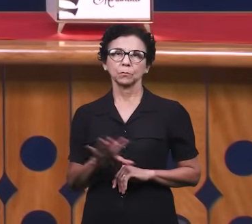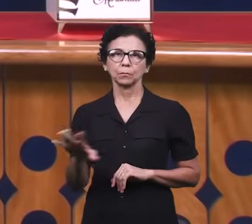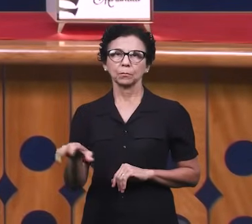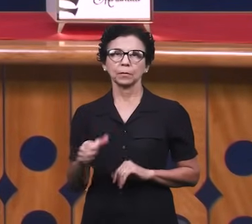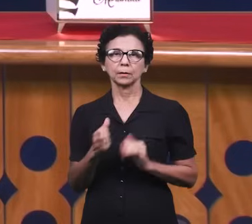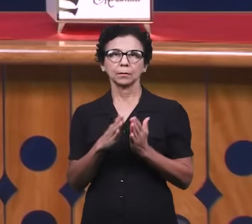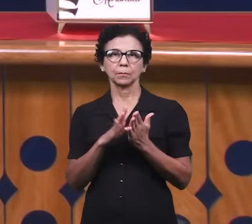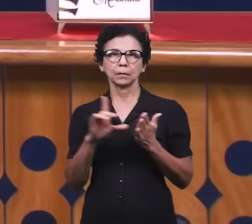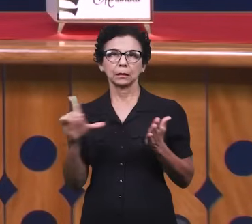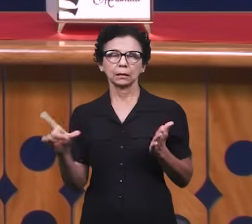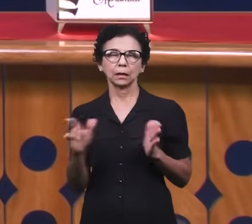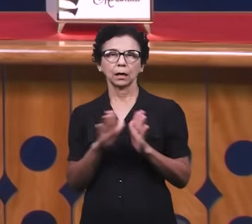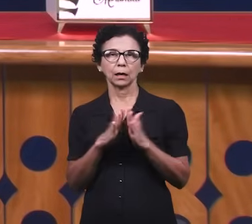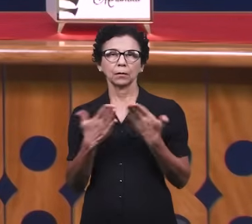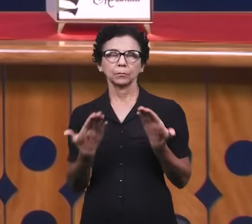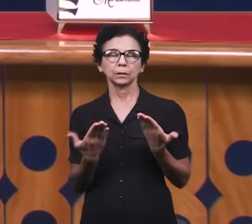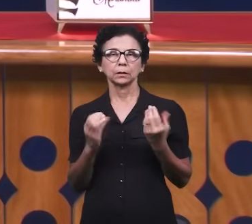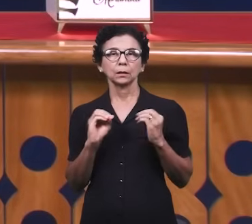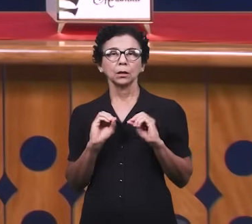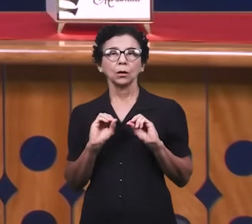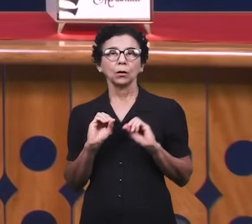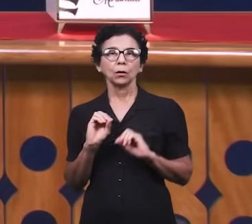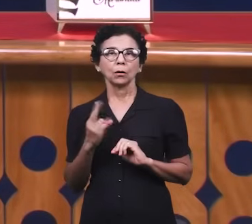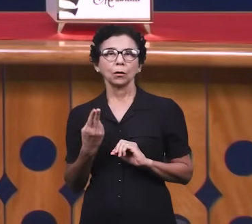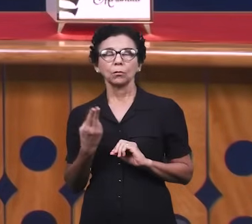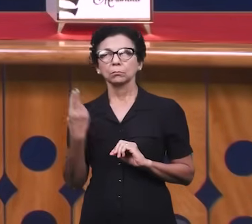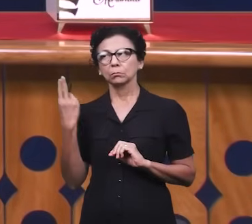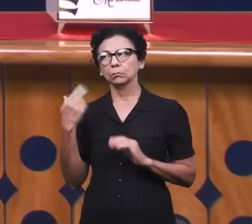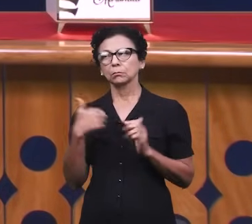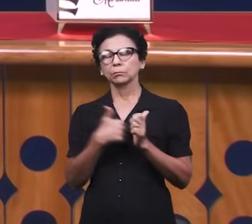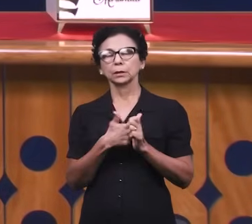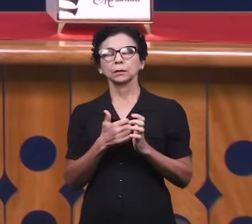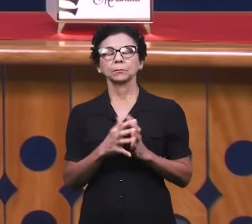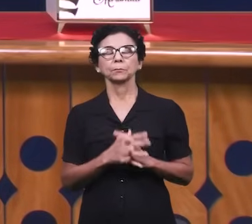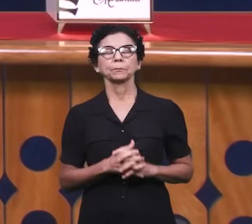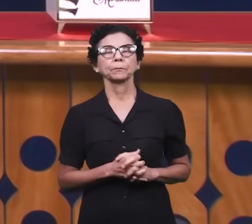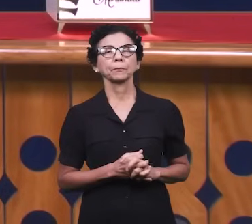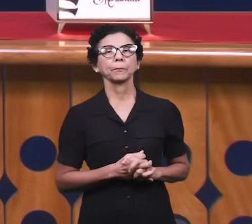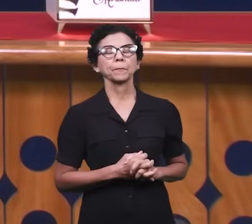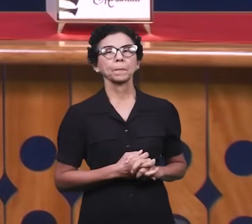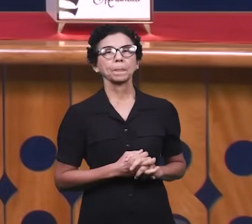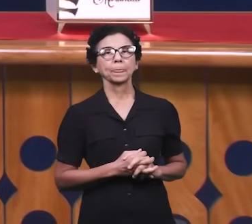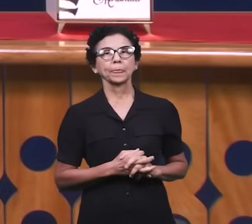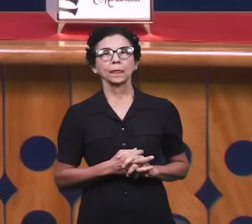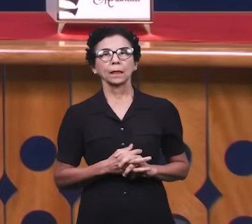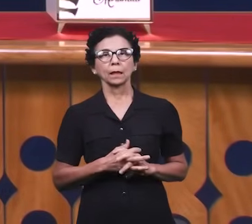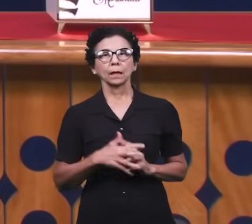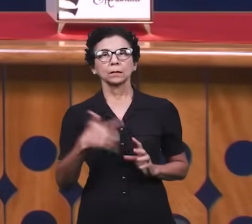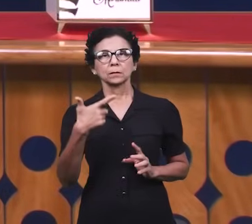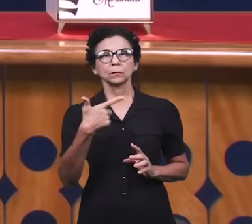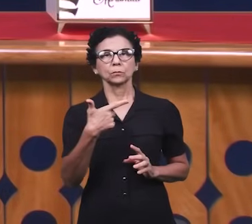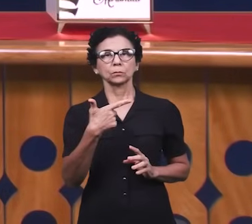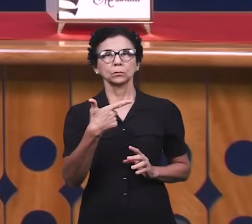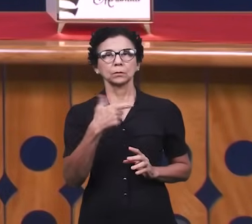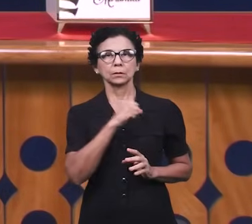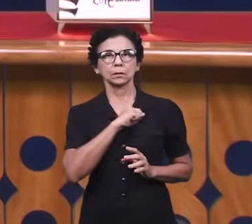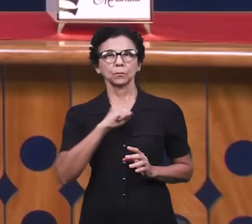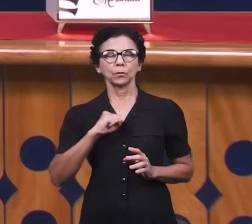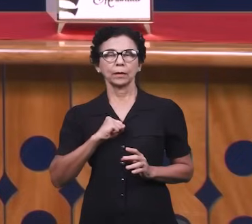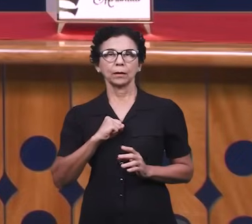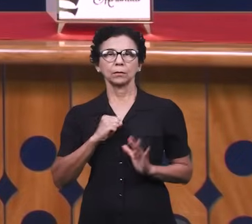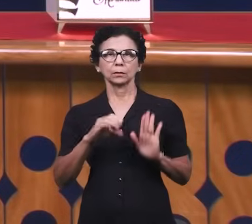onde a palavra será exposta. Está no segundo livro do profeta Samuel,